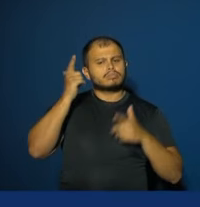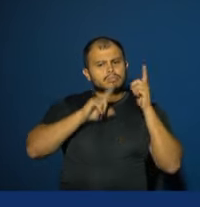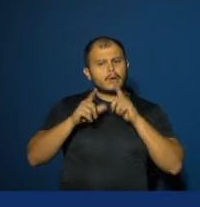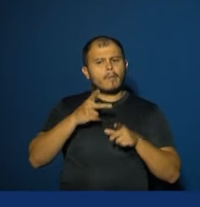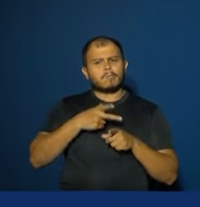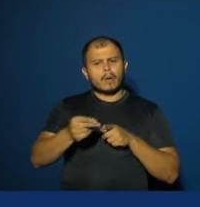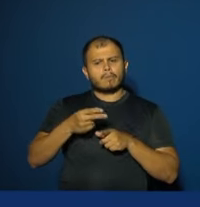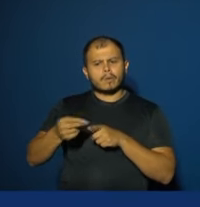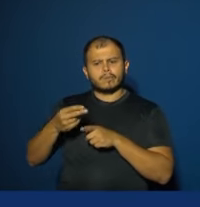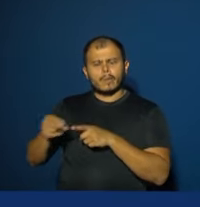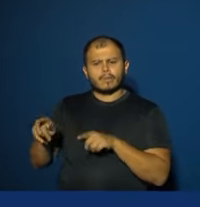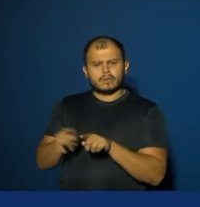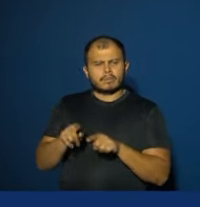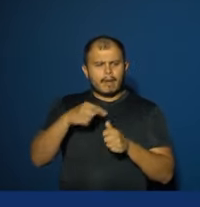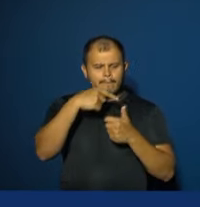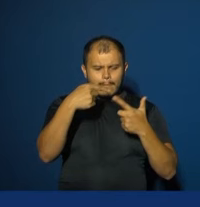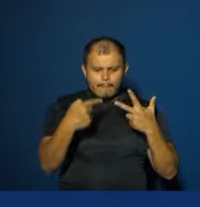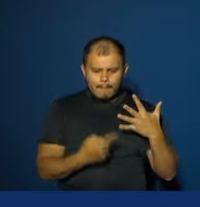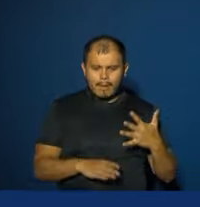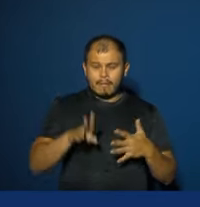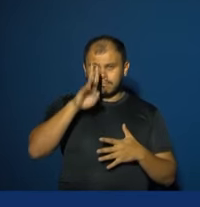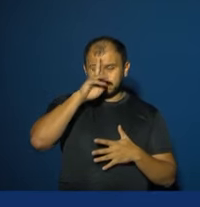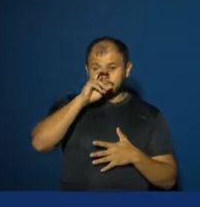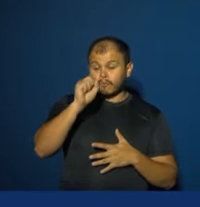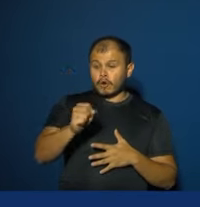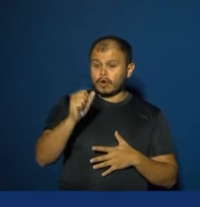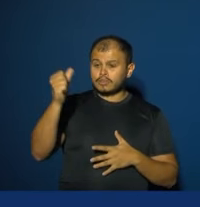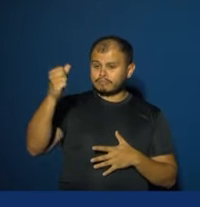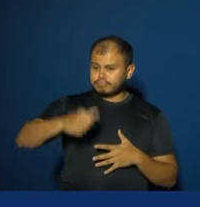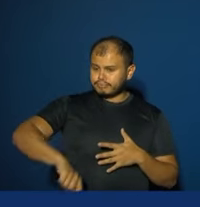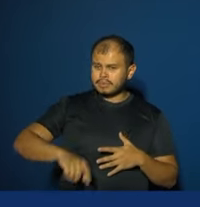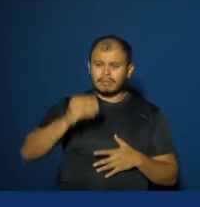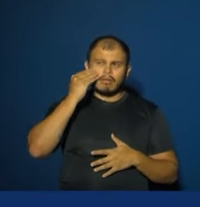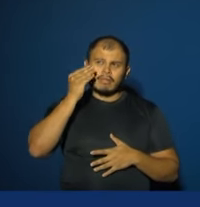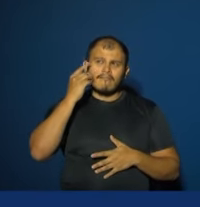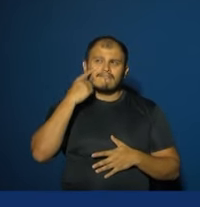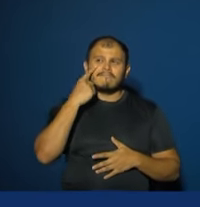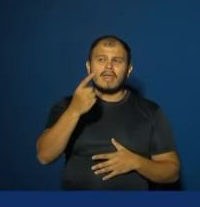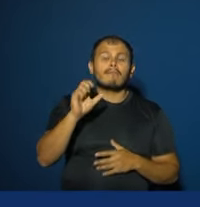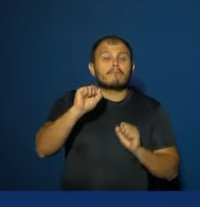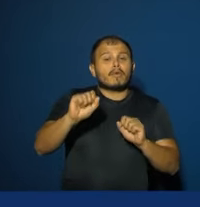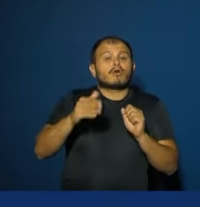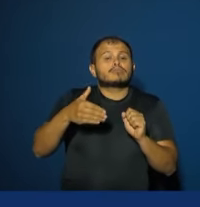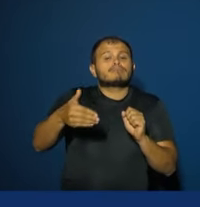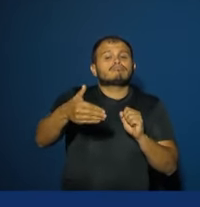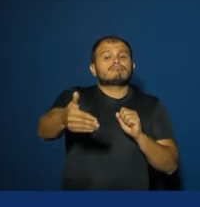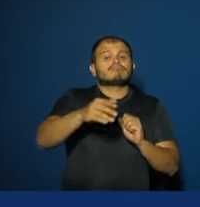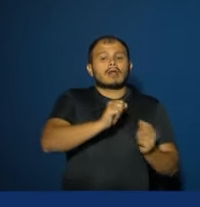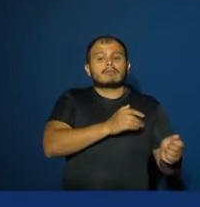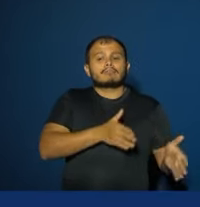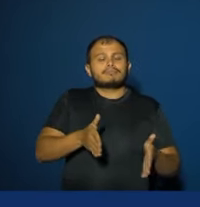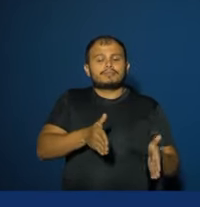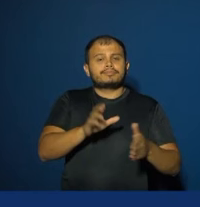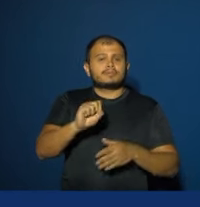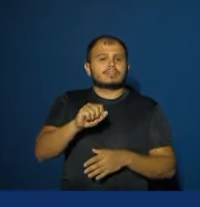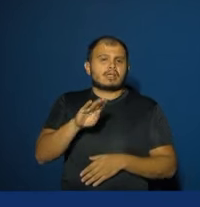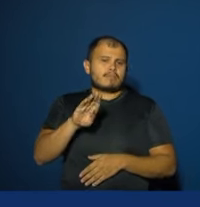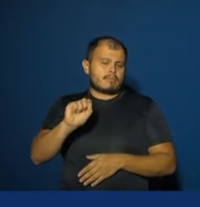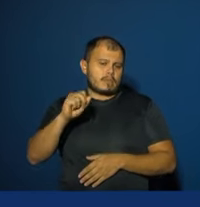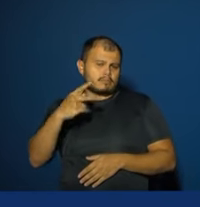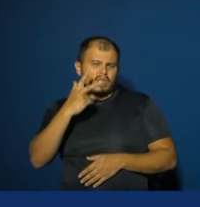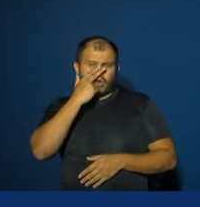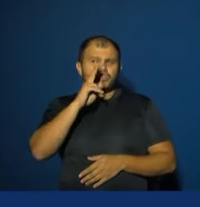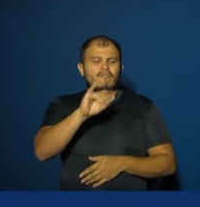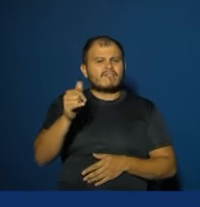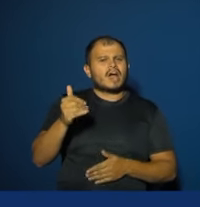eh até pra gente de repente pegar um pouco um tentar pegar um cheiro assim do que que pode ser esse processo de Sabesp que eu acho que vai ter muita